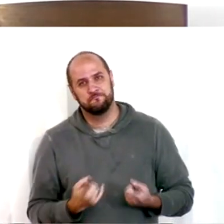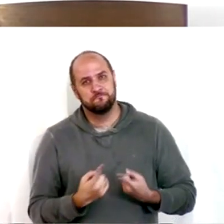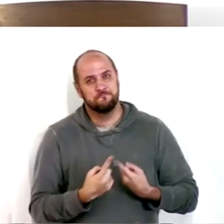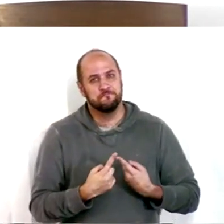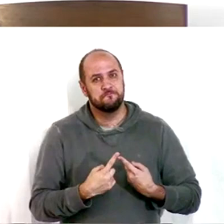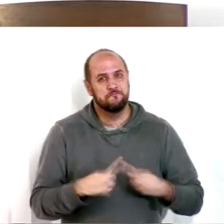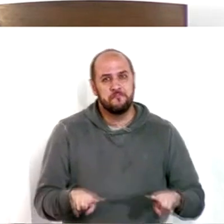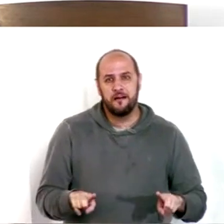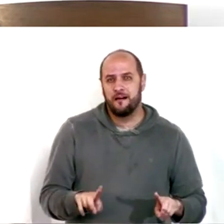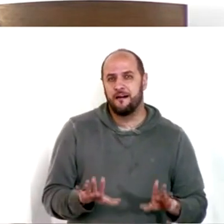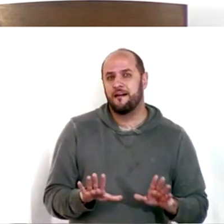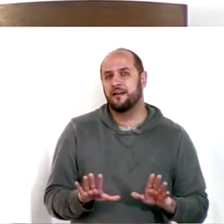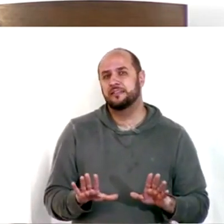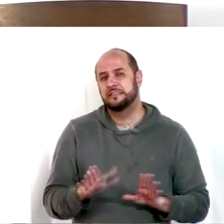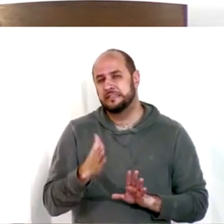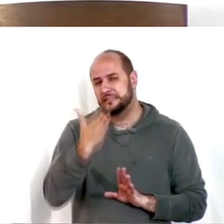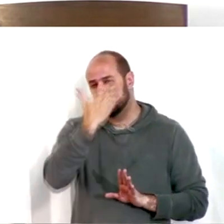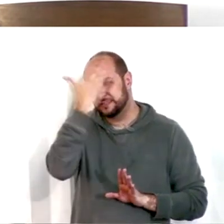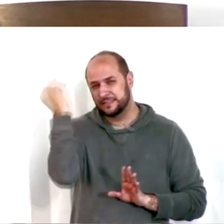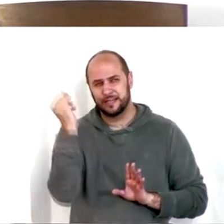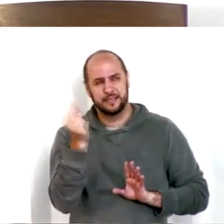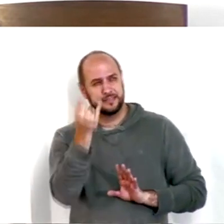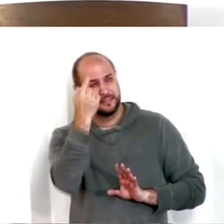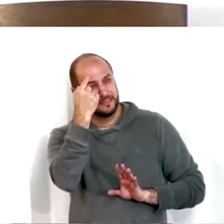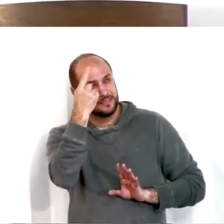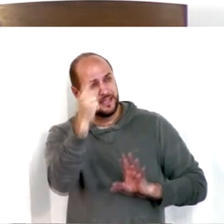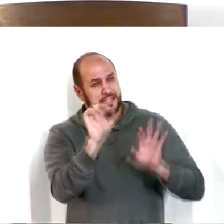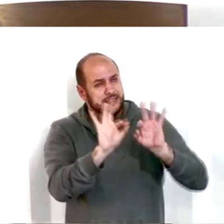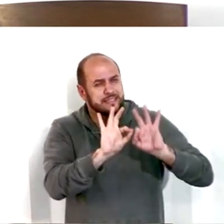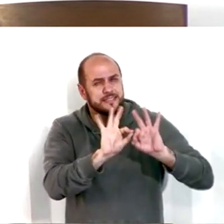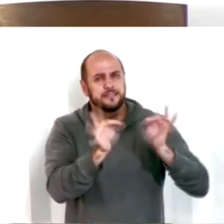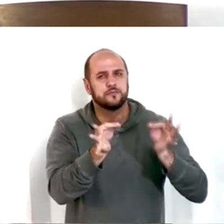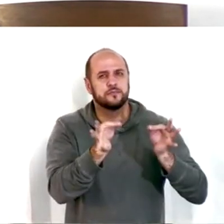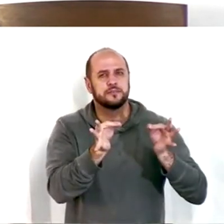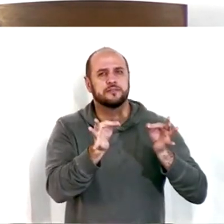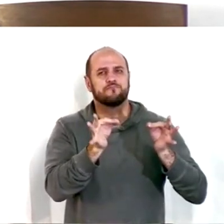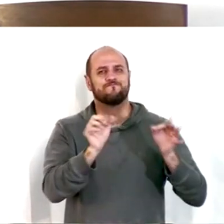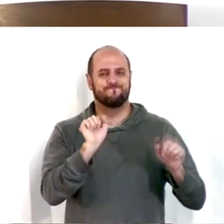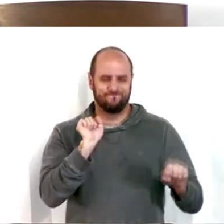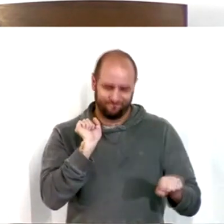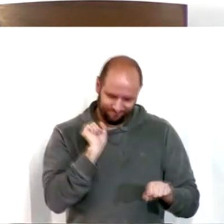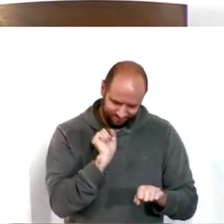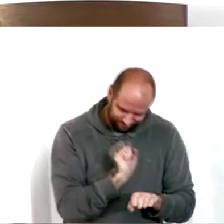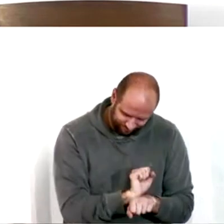se submeteu a um princípio simples: aguardar